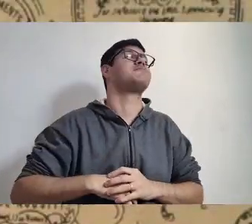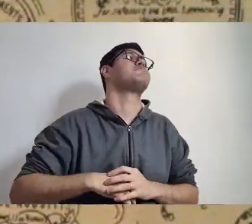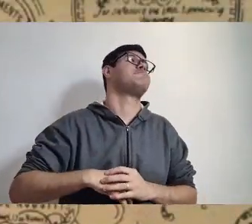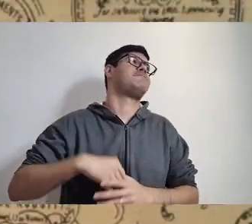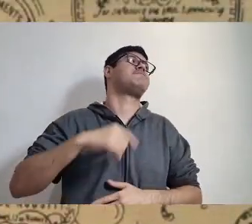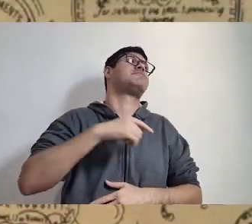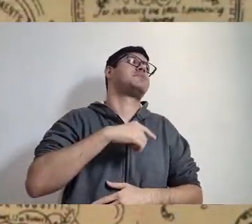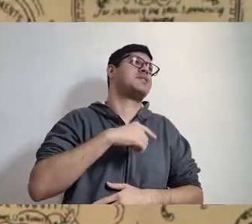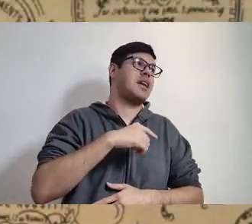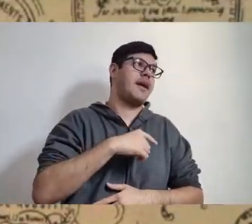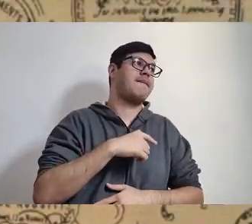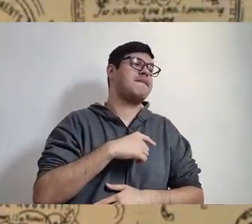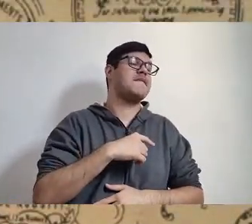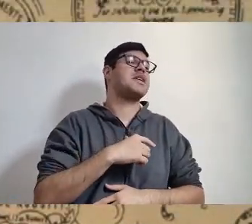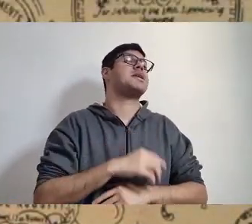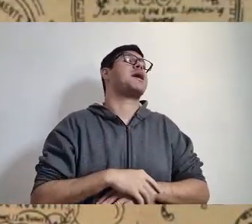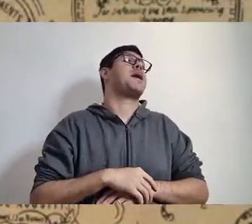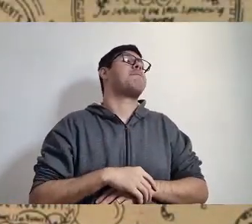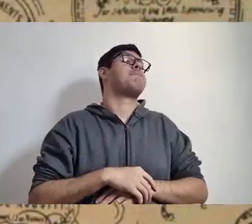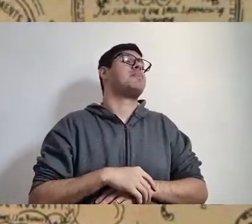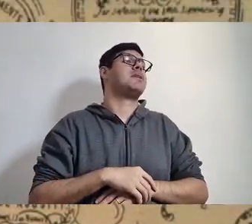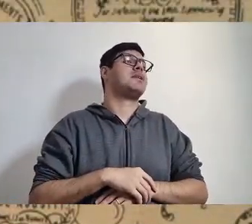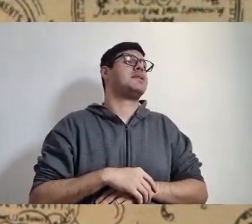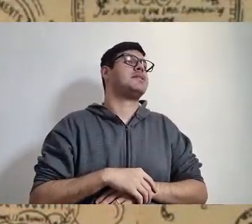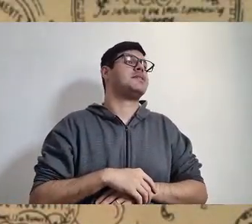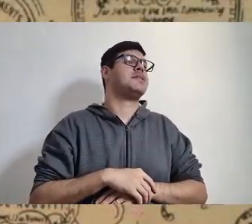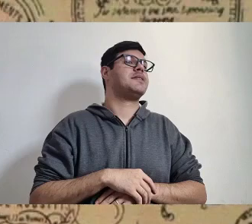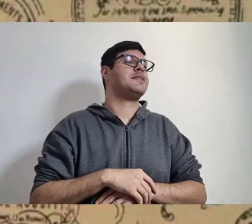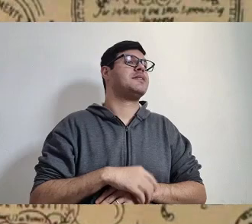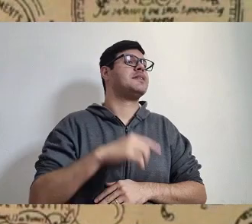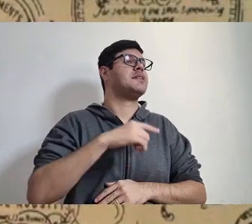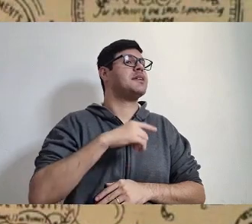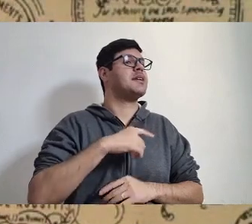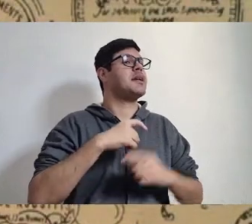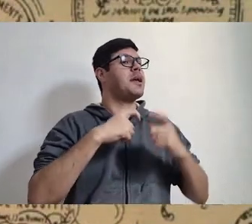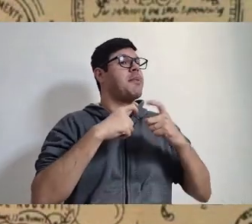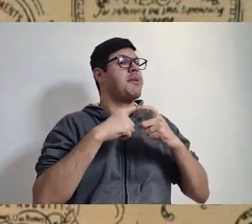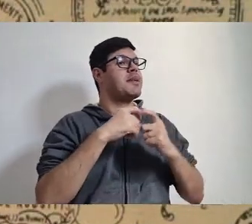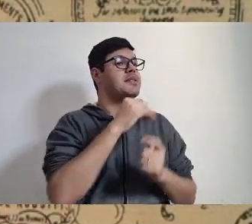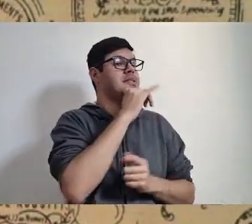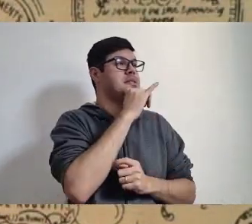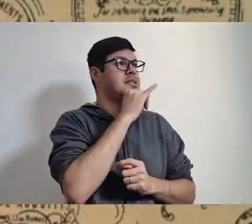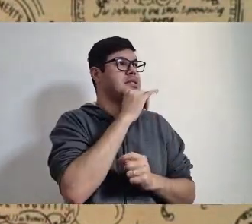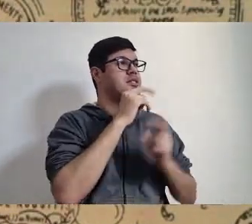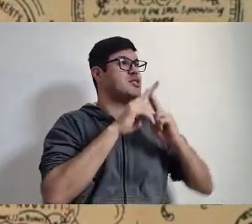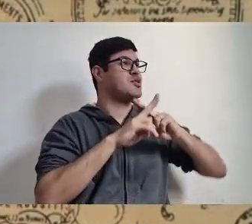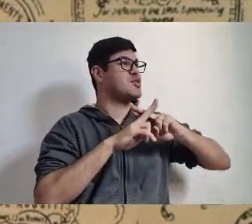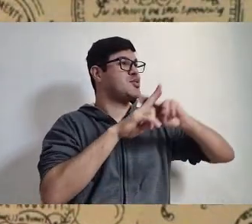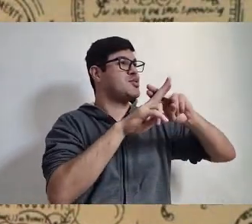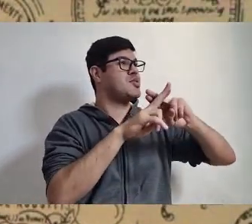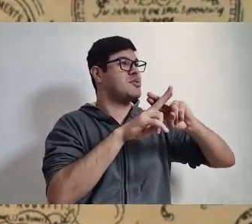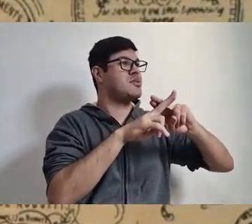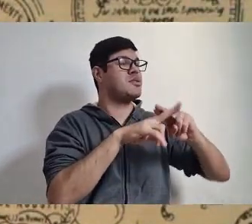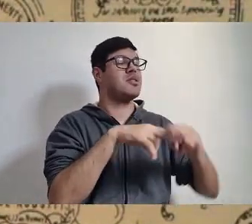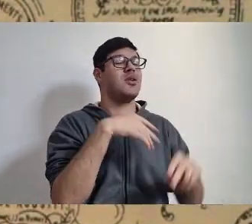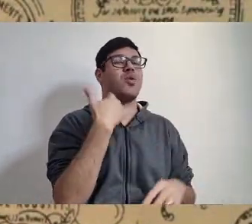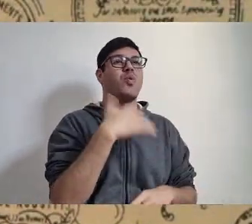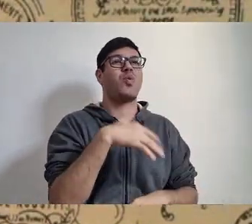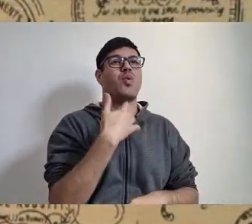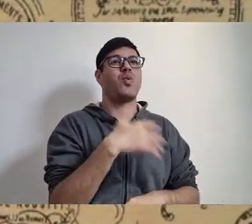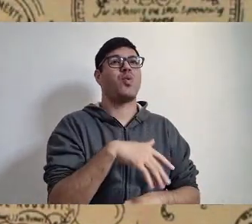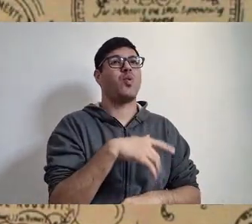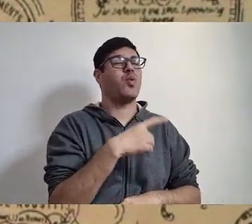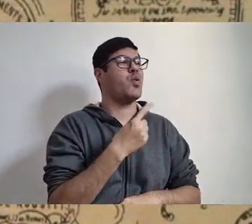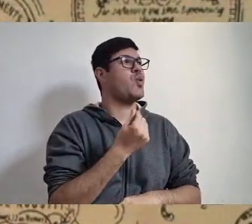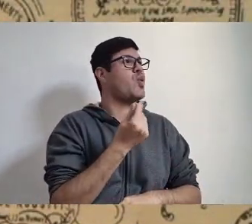também tem, olha, média e alta complexidade, tem os médicos que, por exemplo, o SUS é um valor absurdo que ele paga de uma